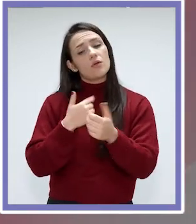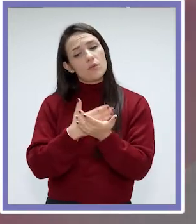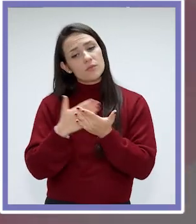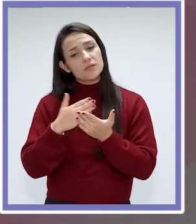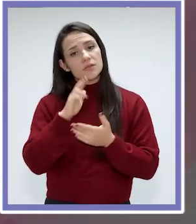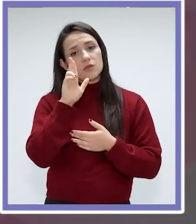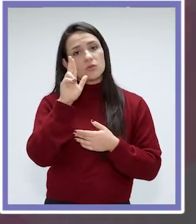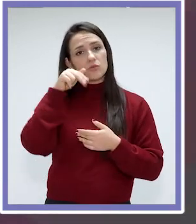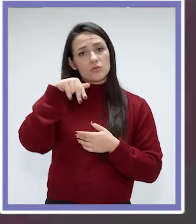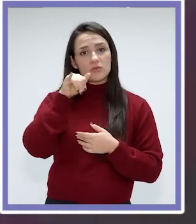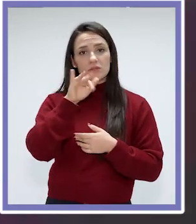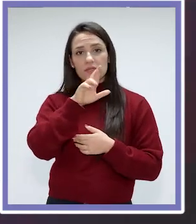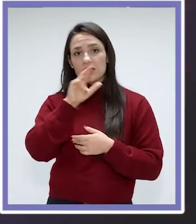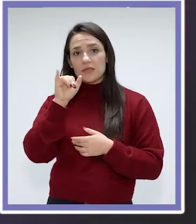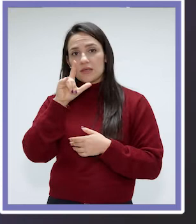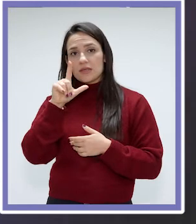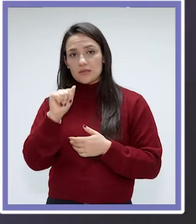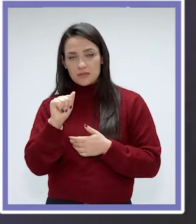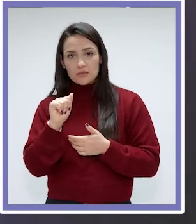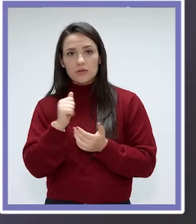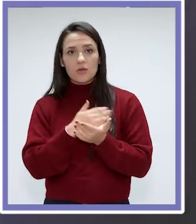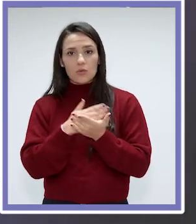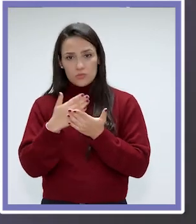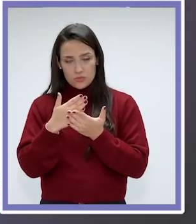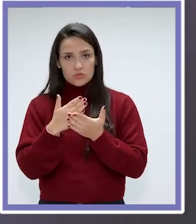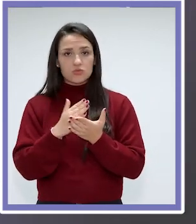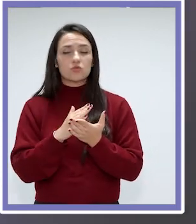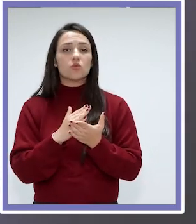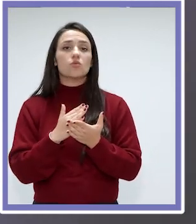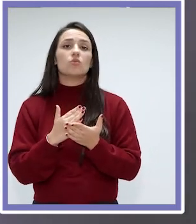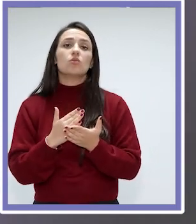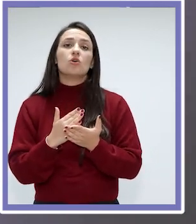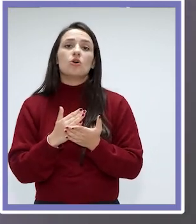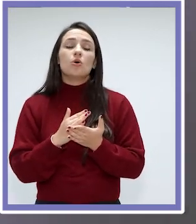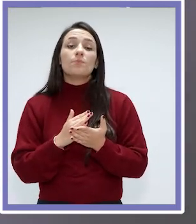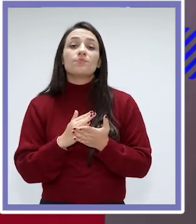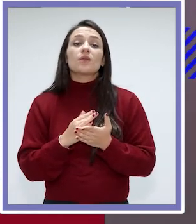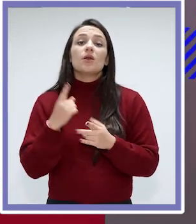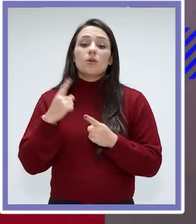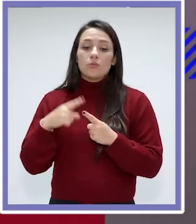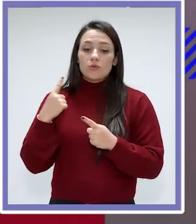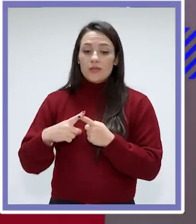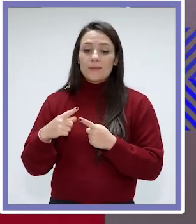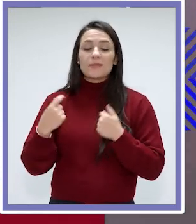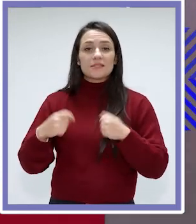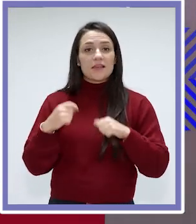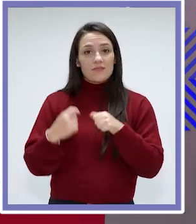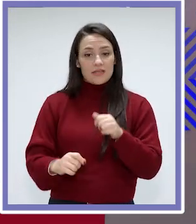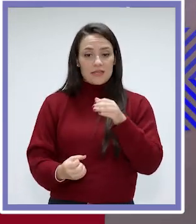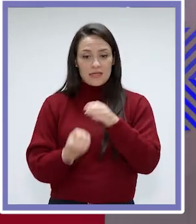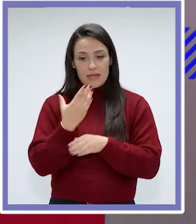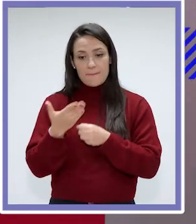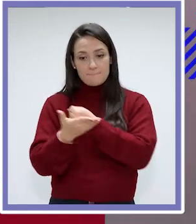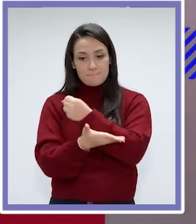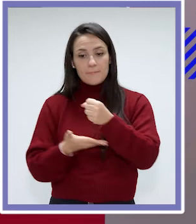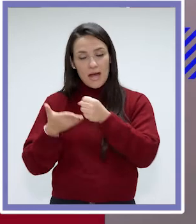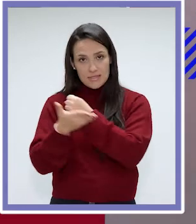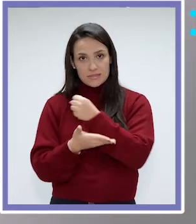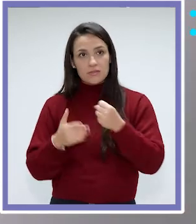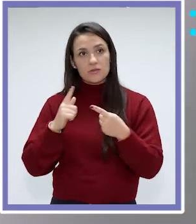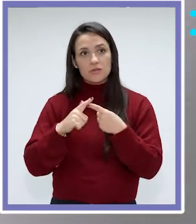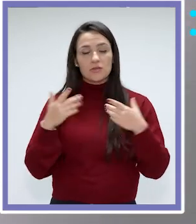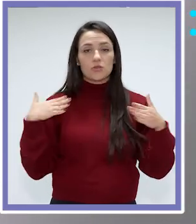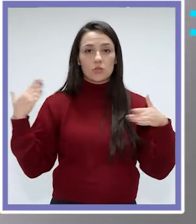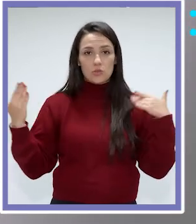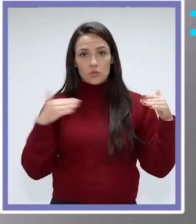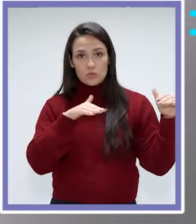começou a Unihila, ela surgiu do governo quando nós tínhamos que criar os eixos, por exemplo, turismo. Tinha turismo de desenvolvimento local, né,